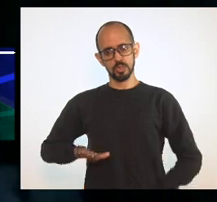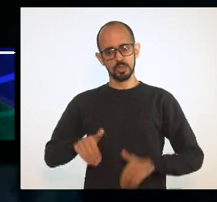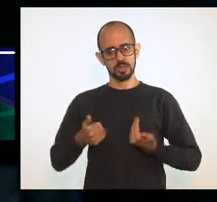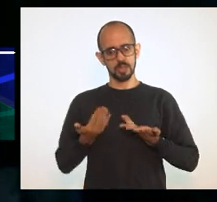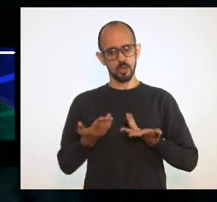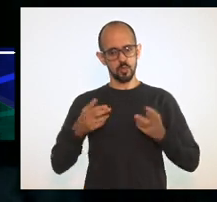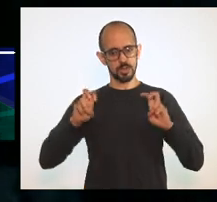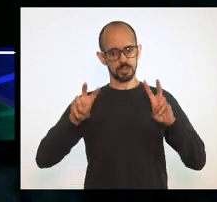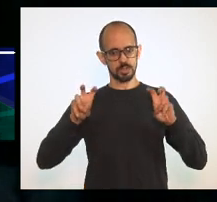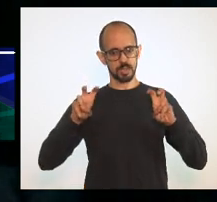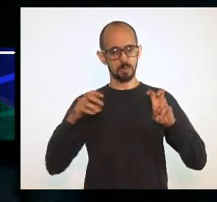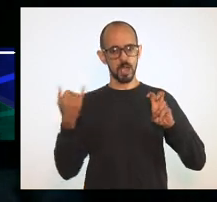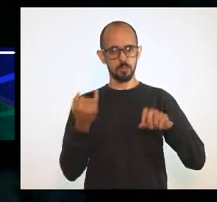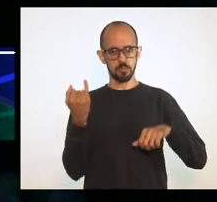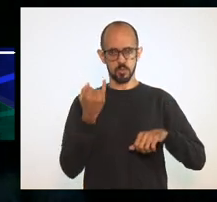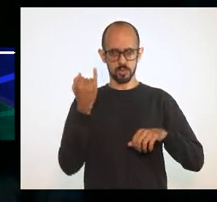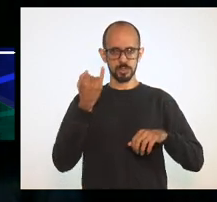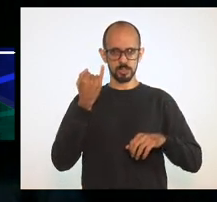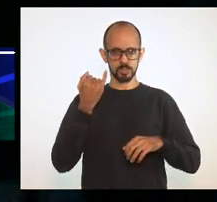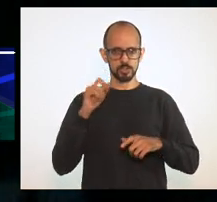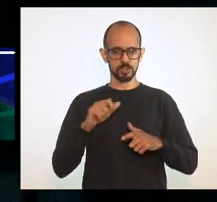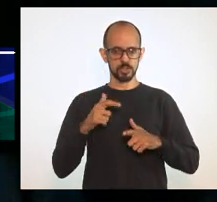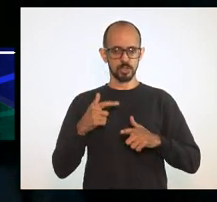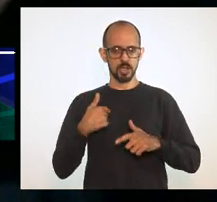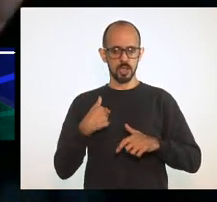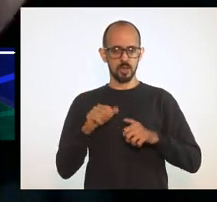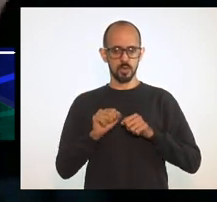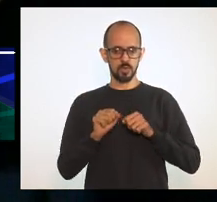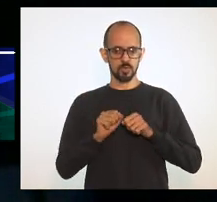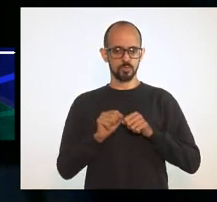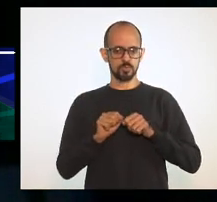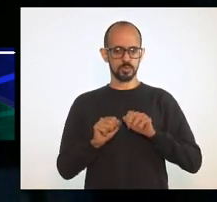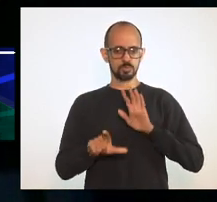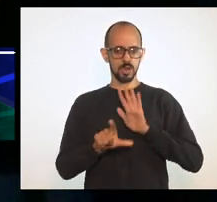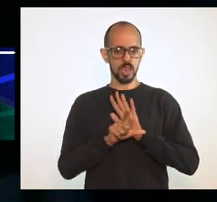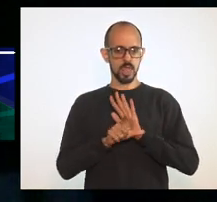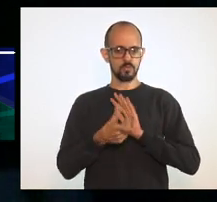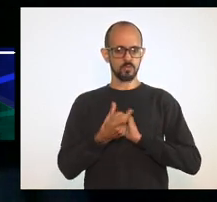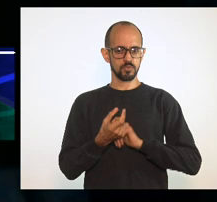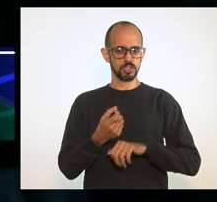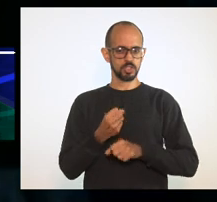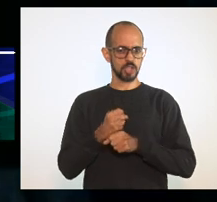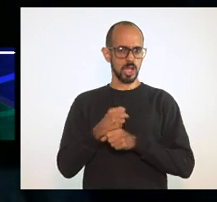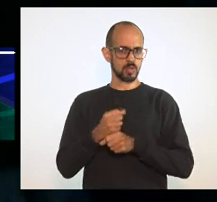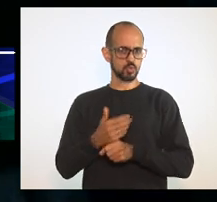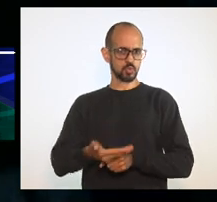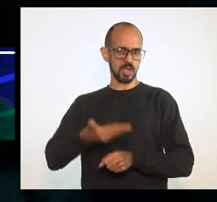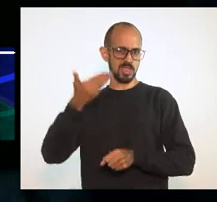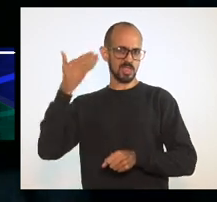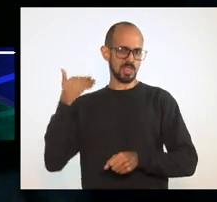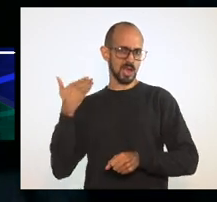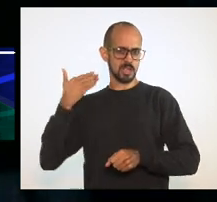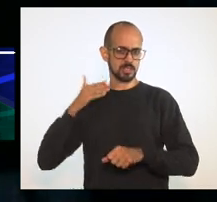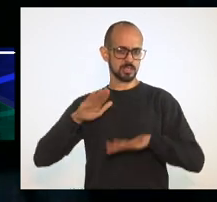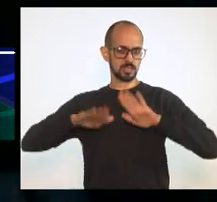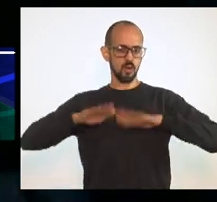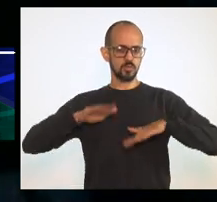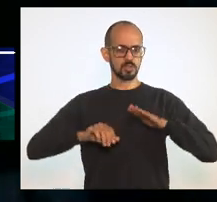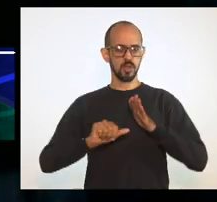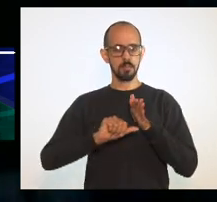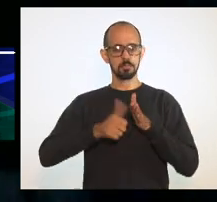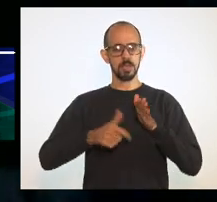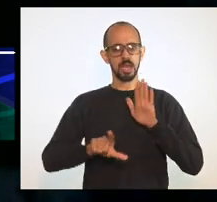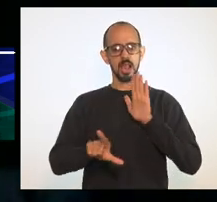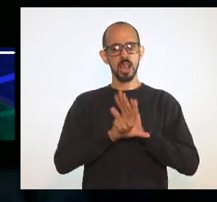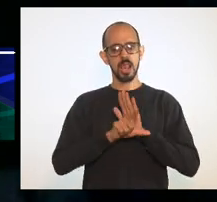é fundamental. Eu fiz uma lei, talvez há 20 anos atrás, deve ter sido a primeira lei do Brasil sobre